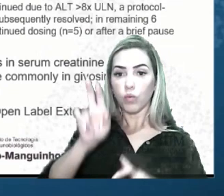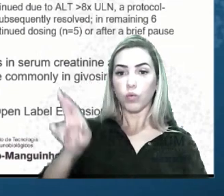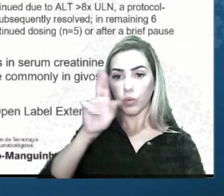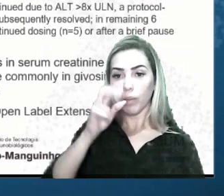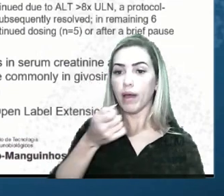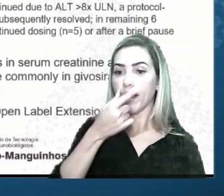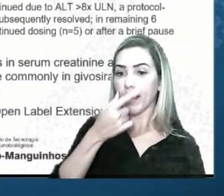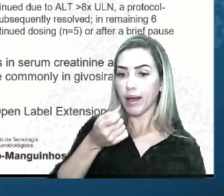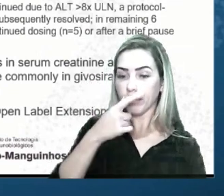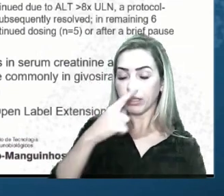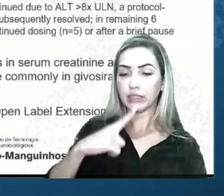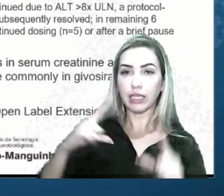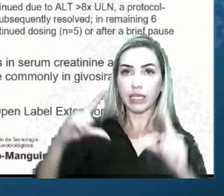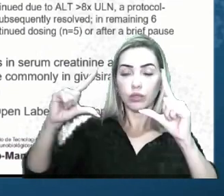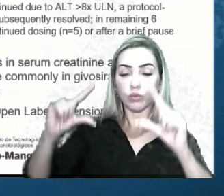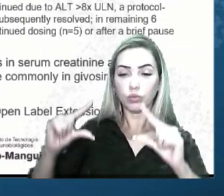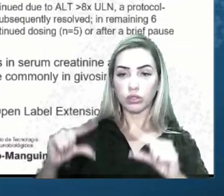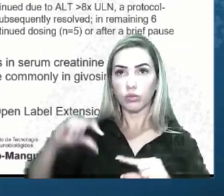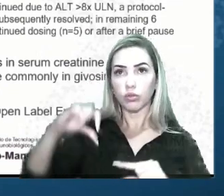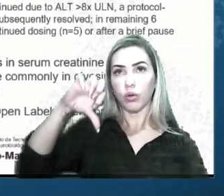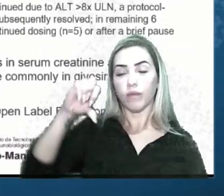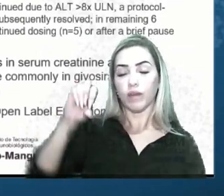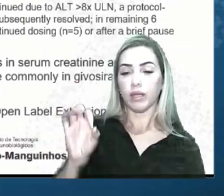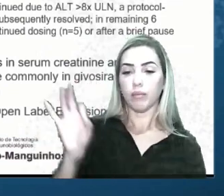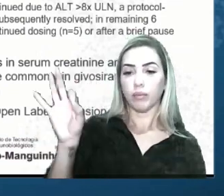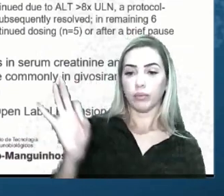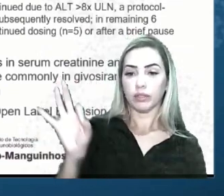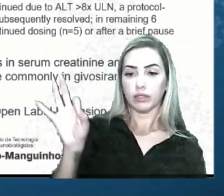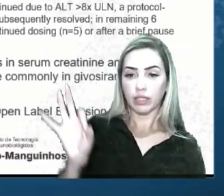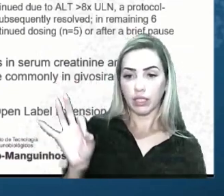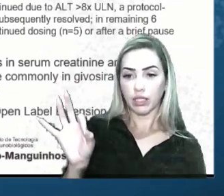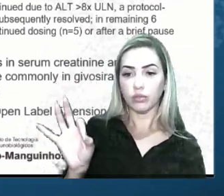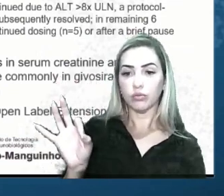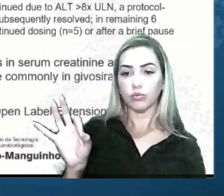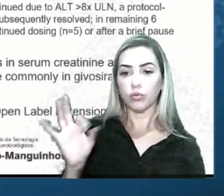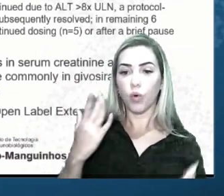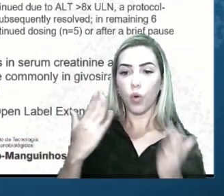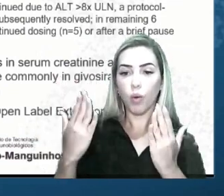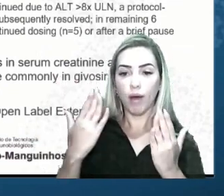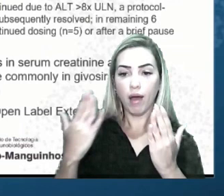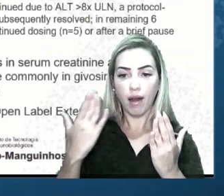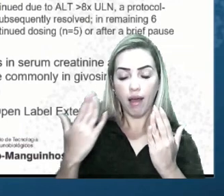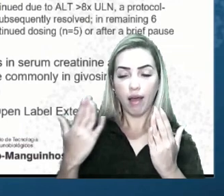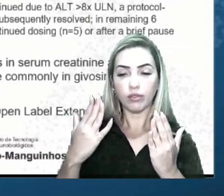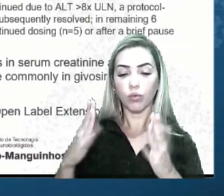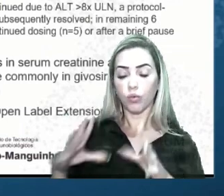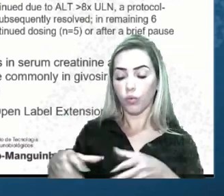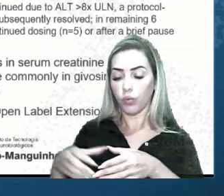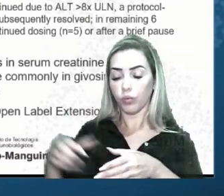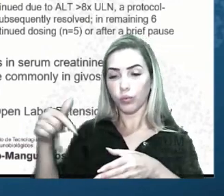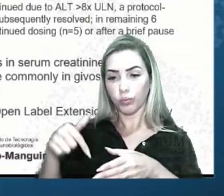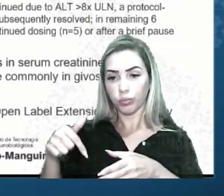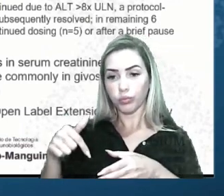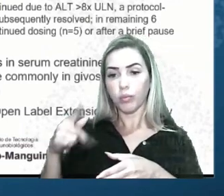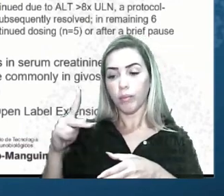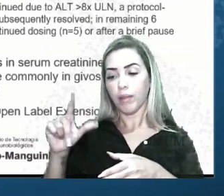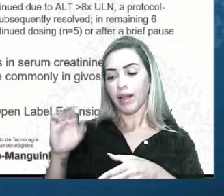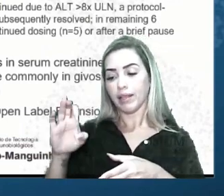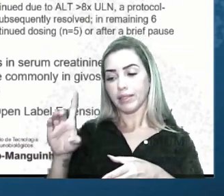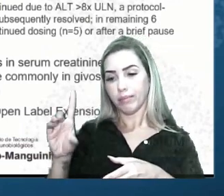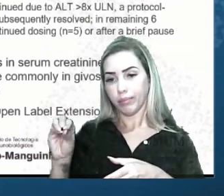medicamento tiveram uma redução de 90% comparado com o grupo